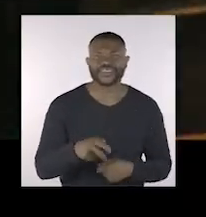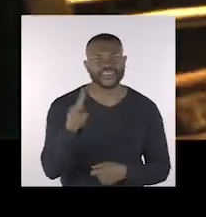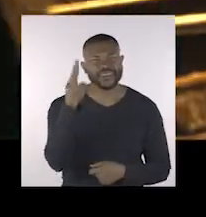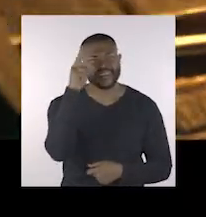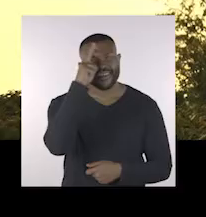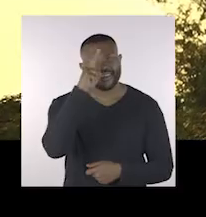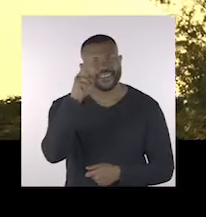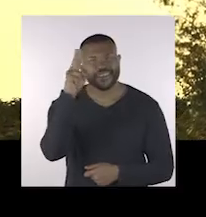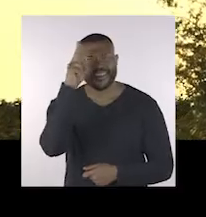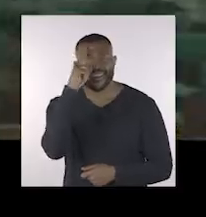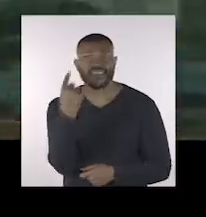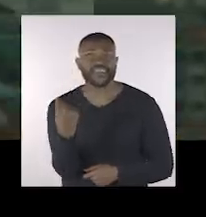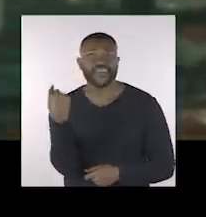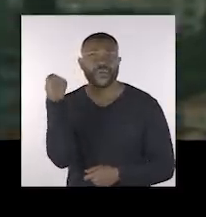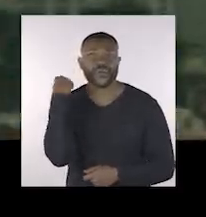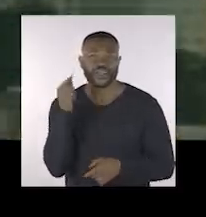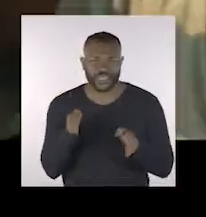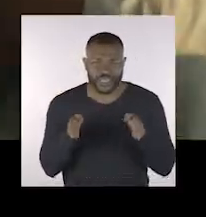E aí